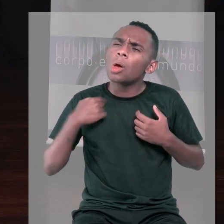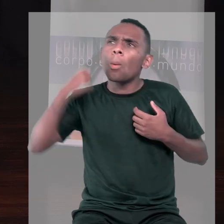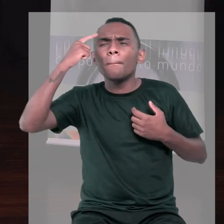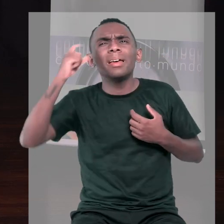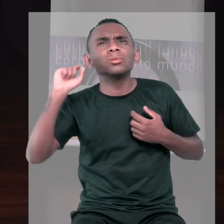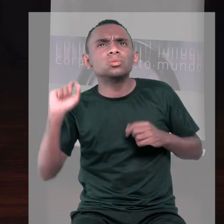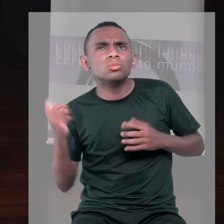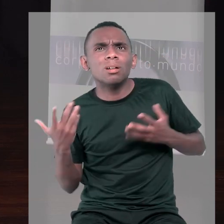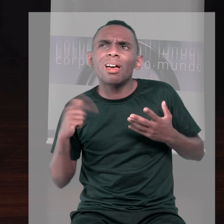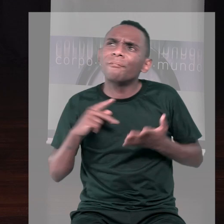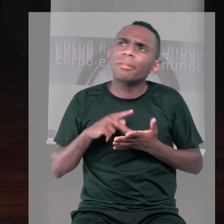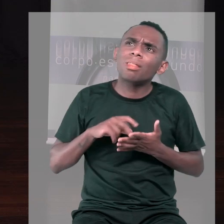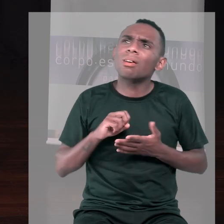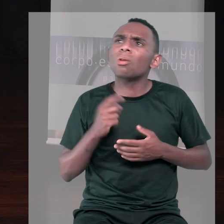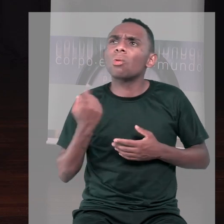construtivismo